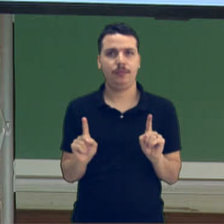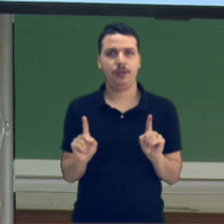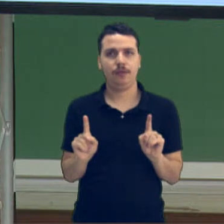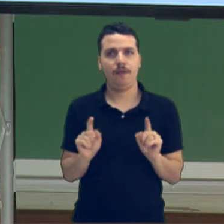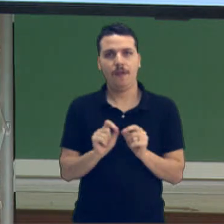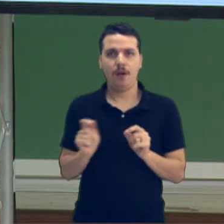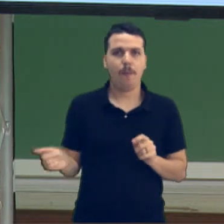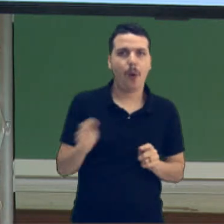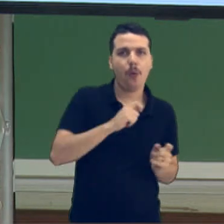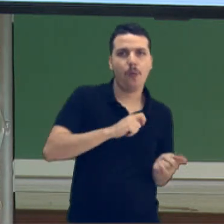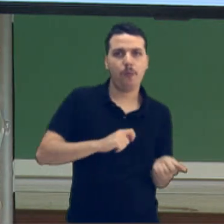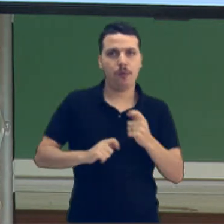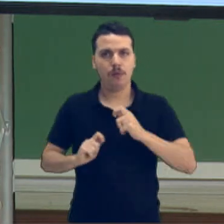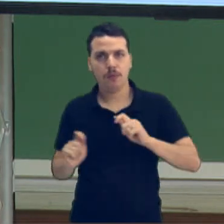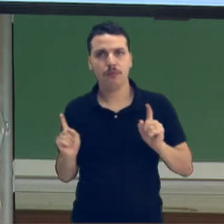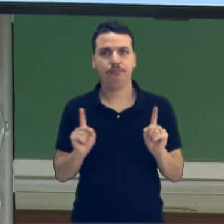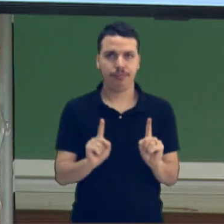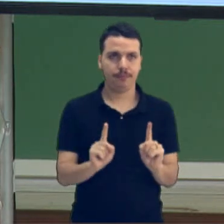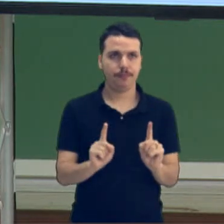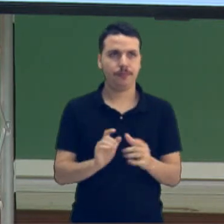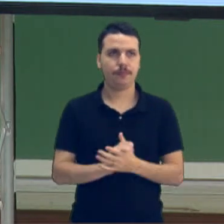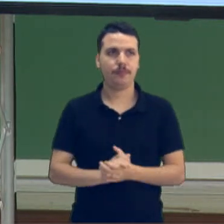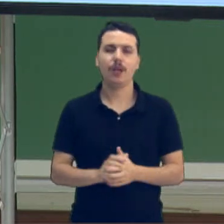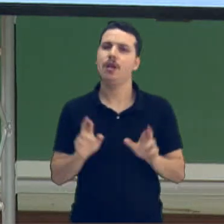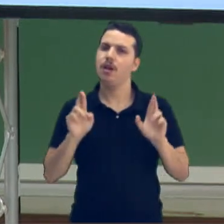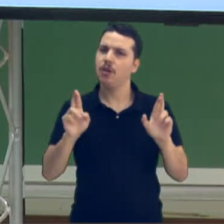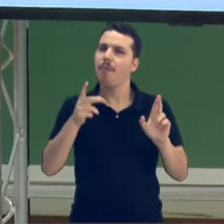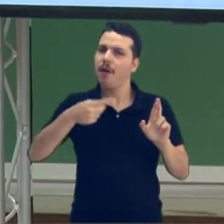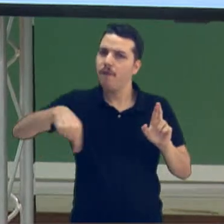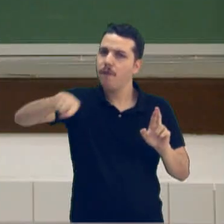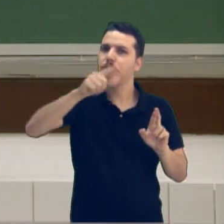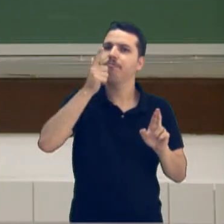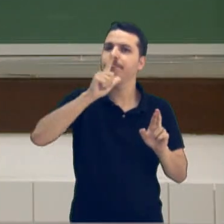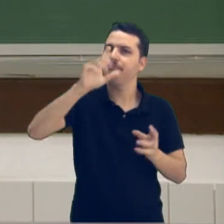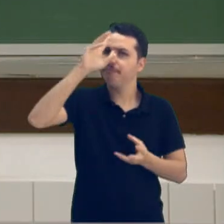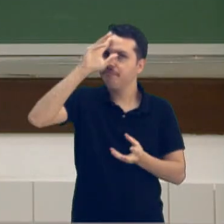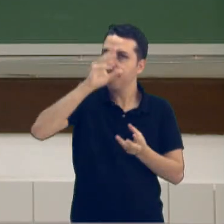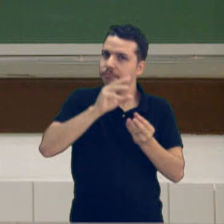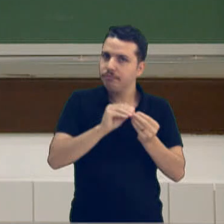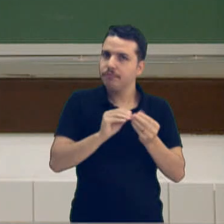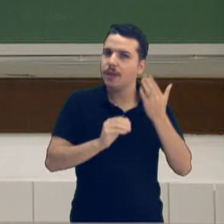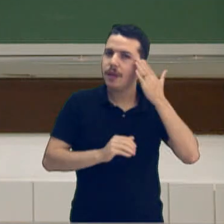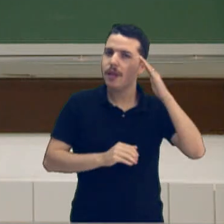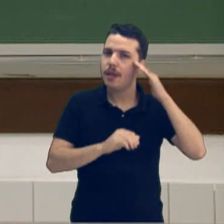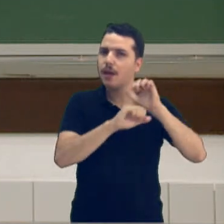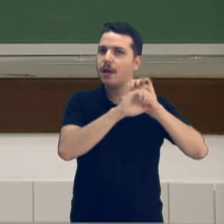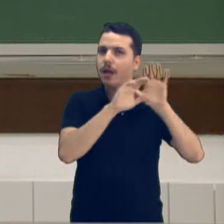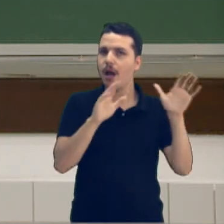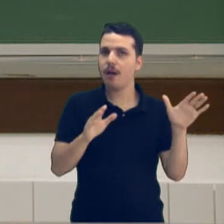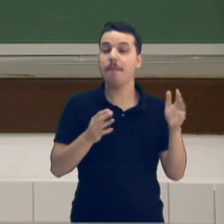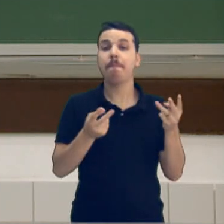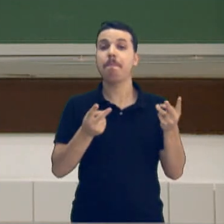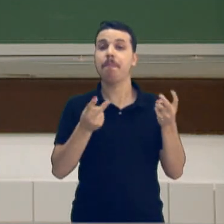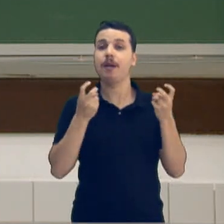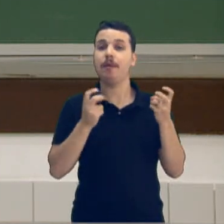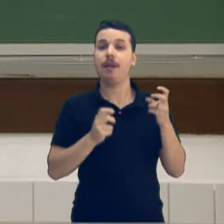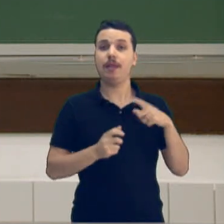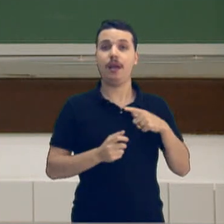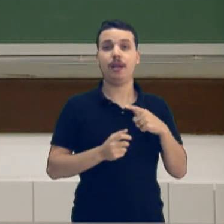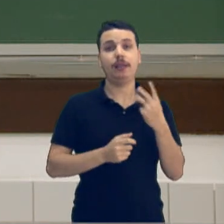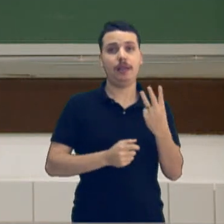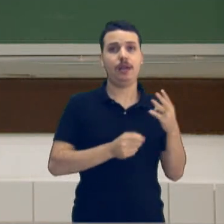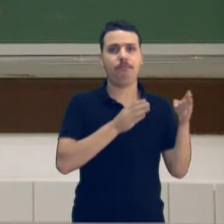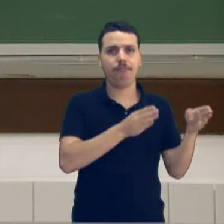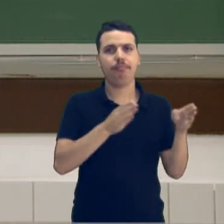aí esse jogo. Espero que vocês estejam entendendo e percebam que são três, só que